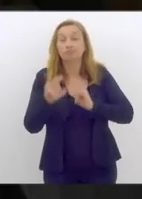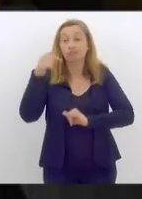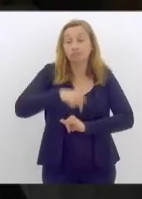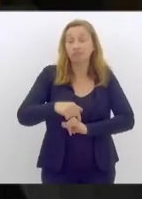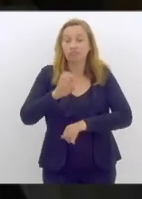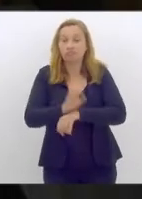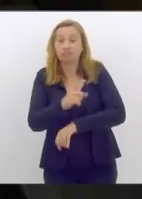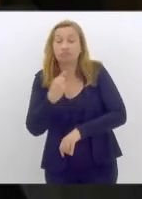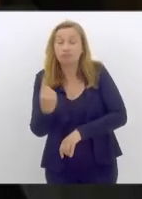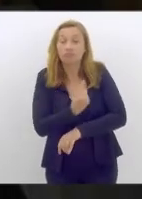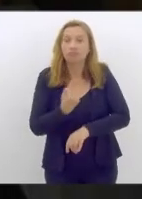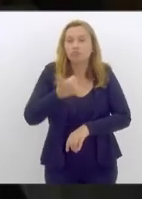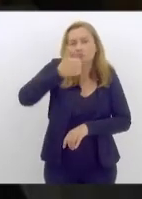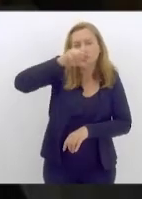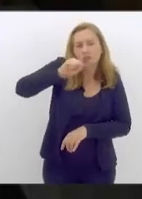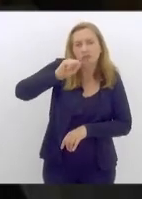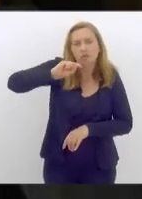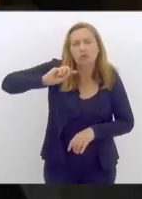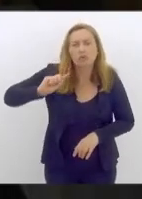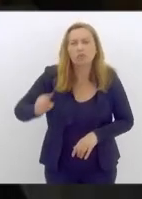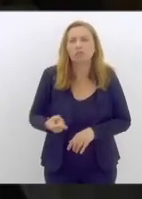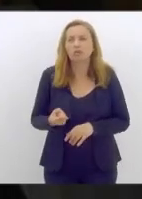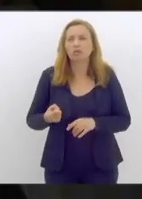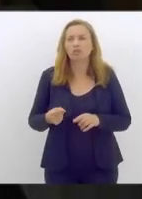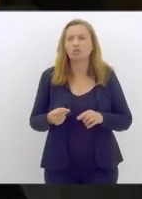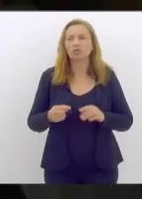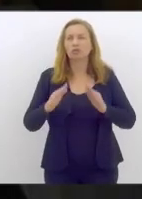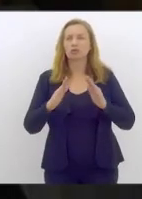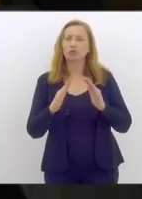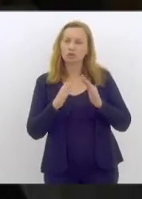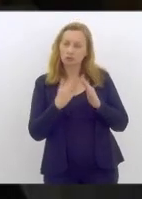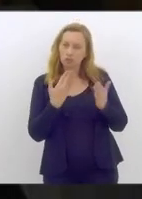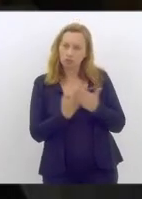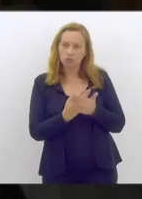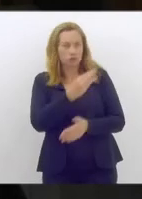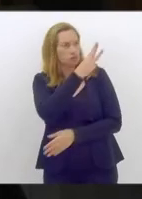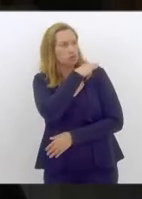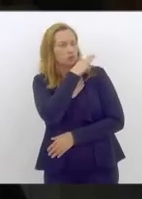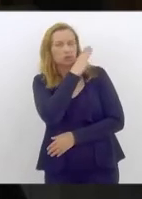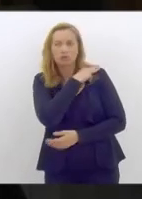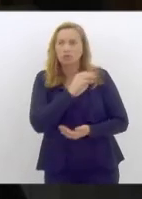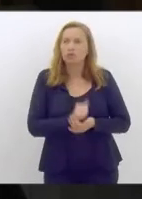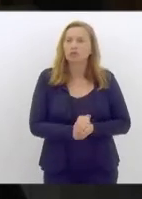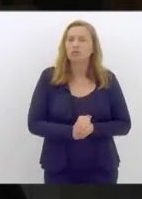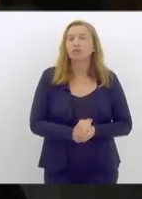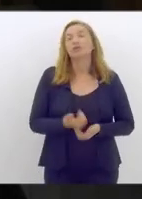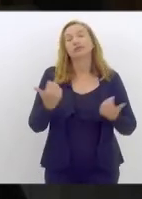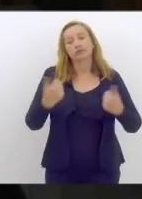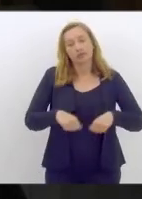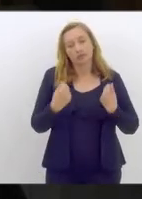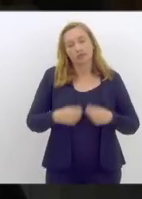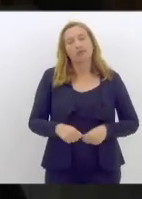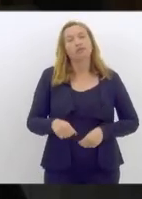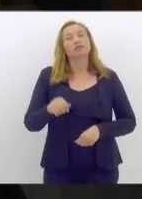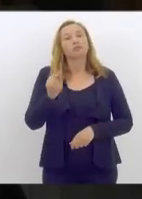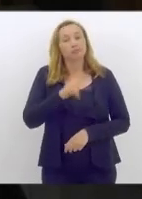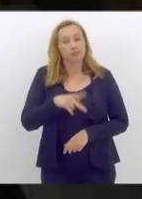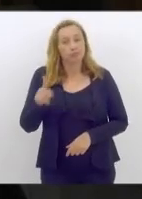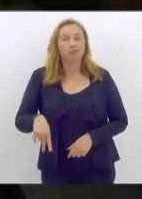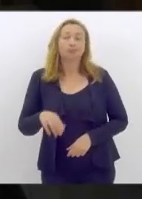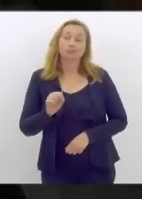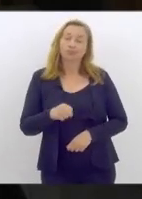no nosso estado 18 mil turmas no ensino médio estavam com alguma carência de professor